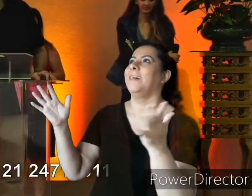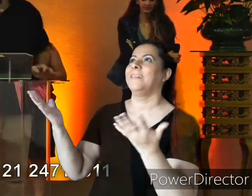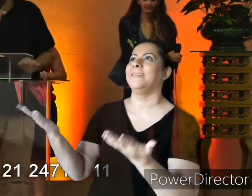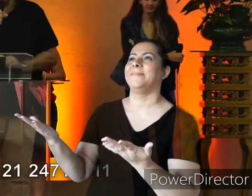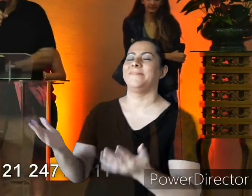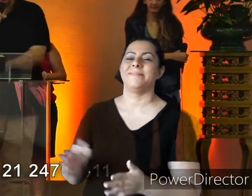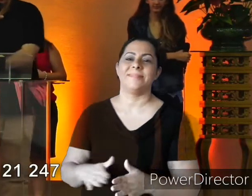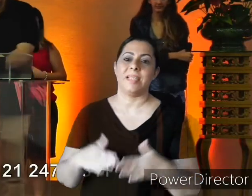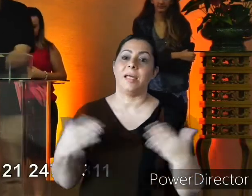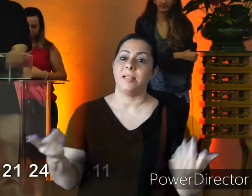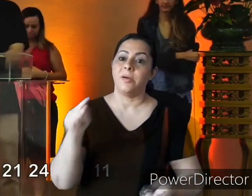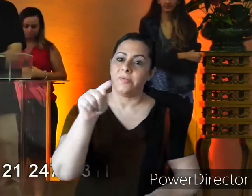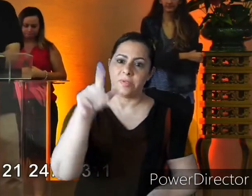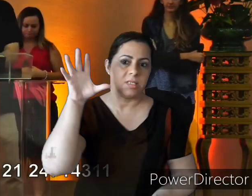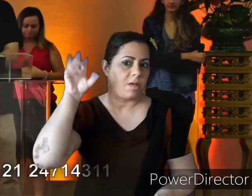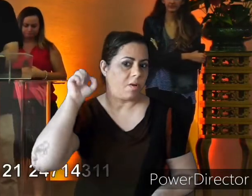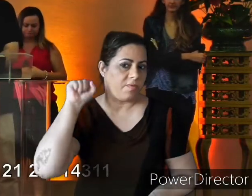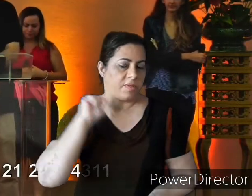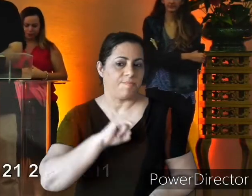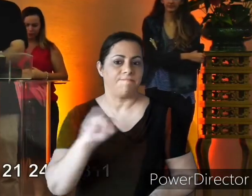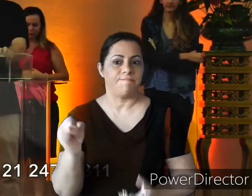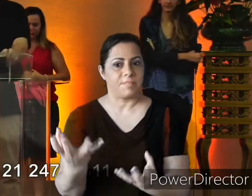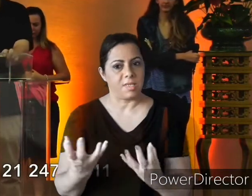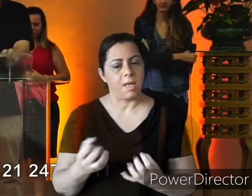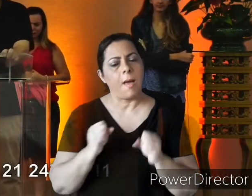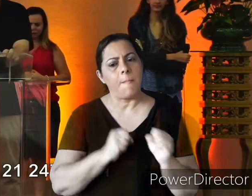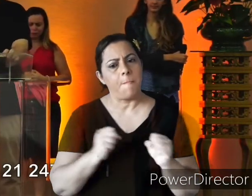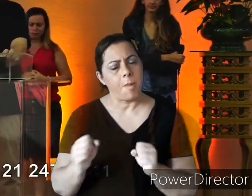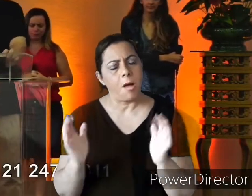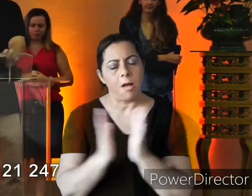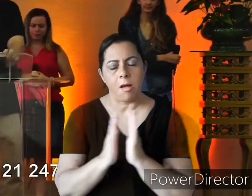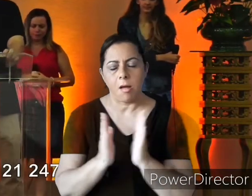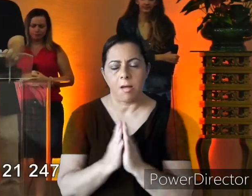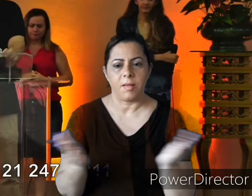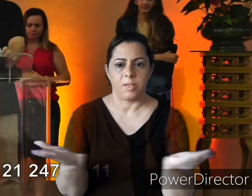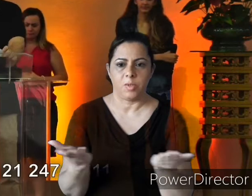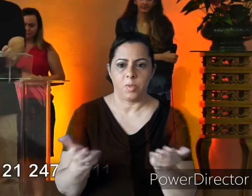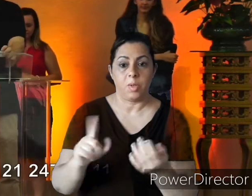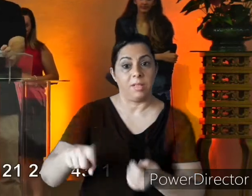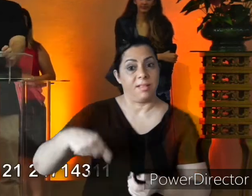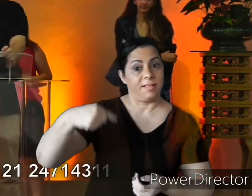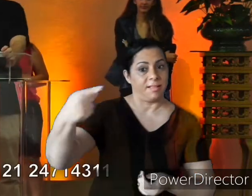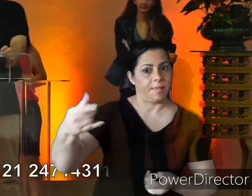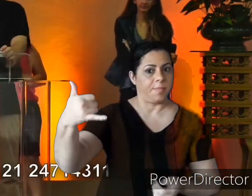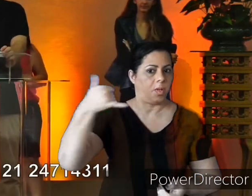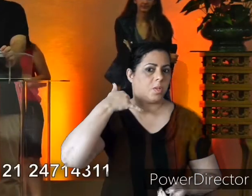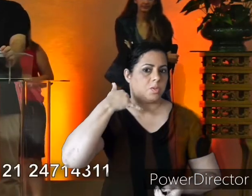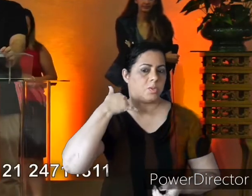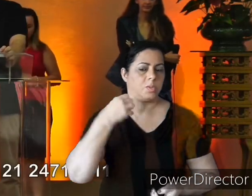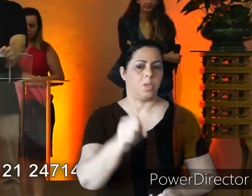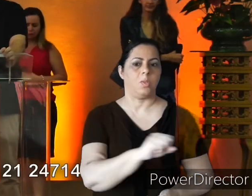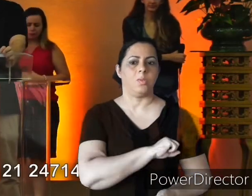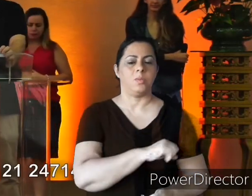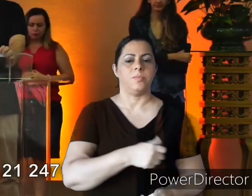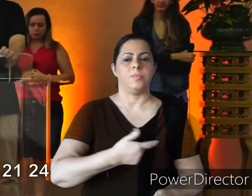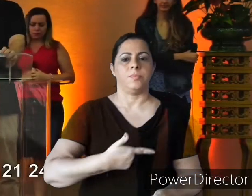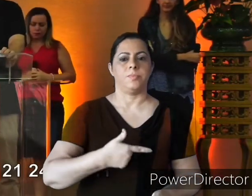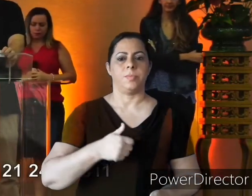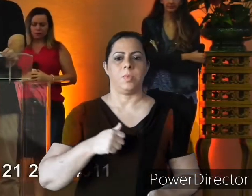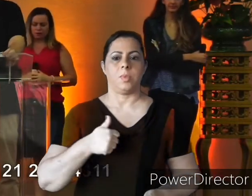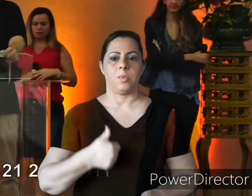receber também uma palavra, receber uma oração específica. E vamos continuar compartilhando, vamos